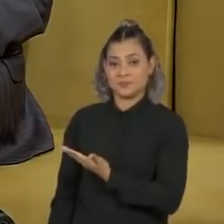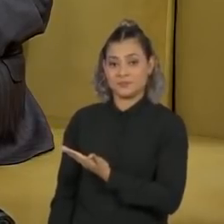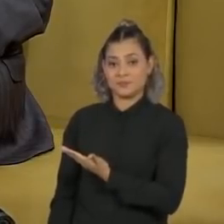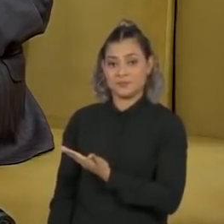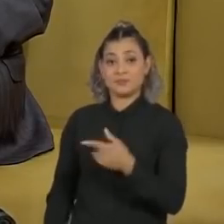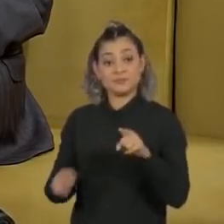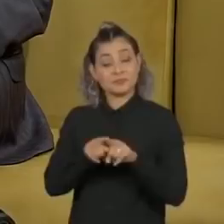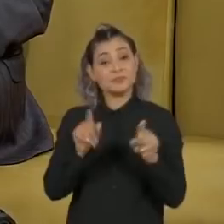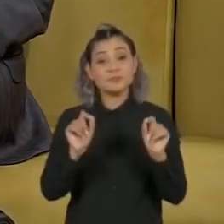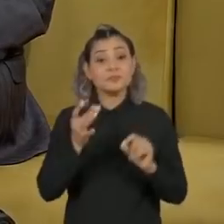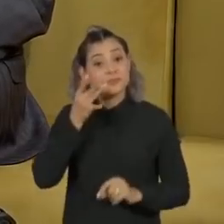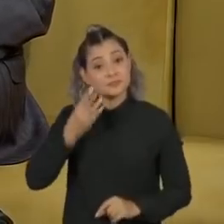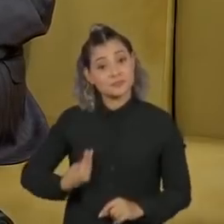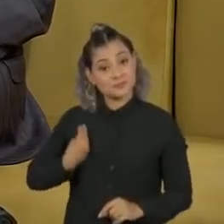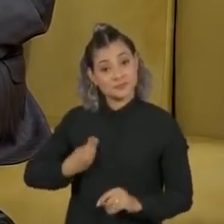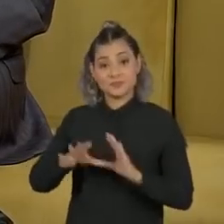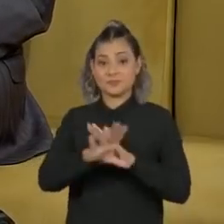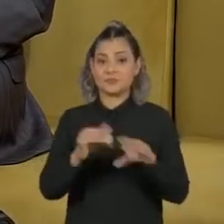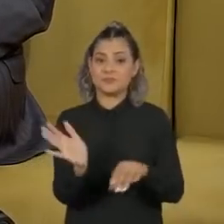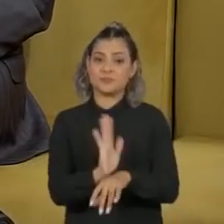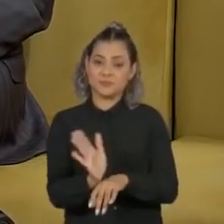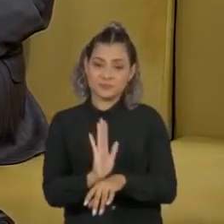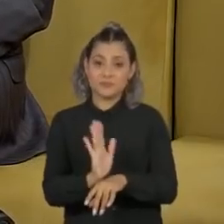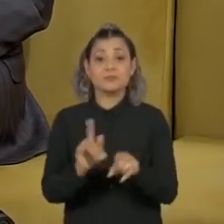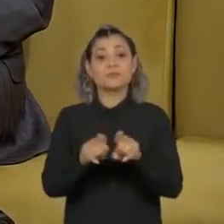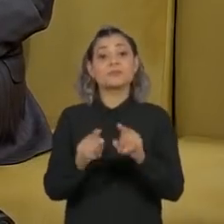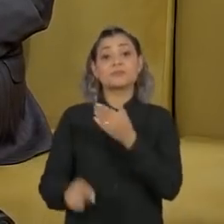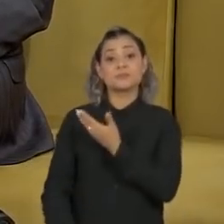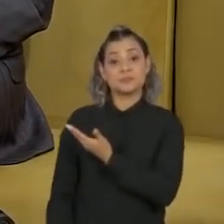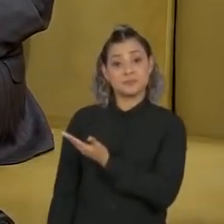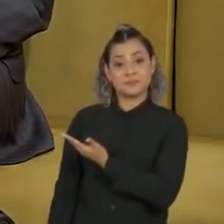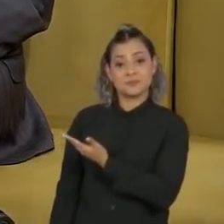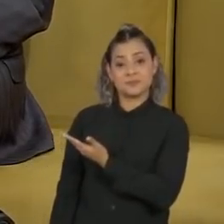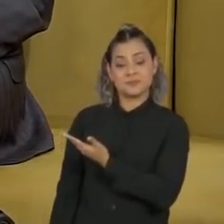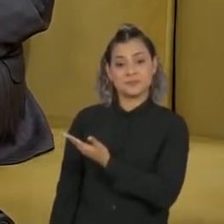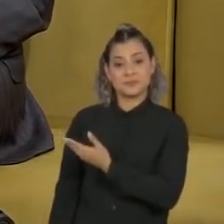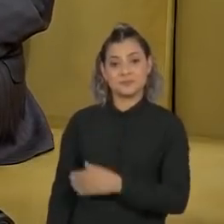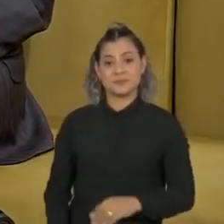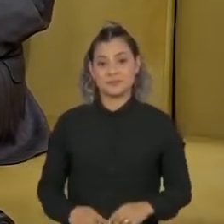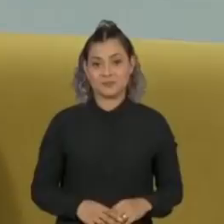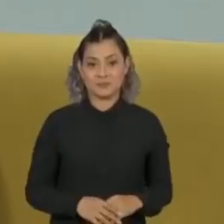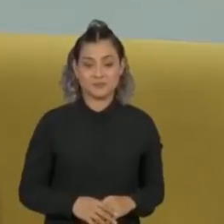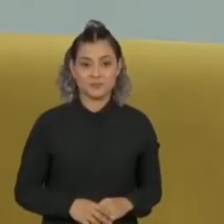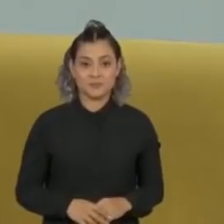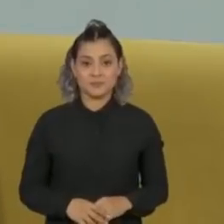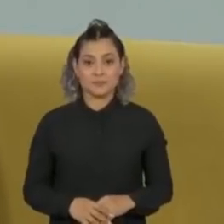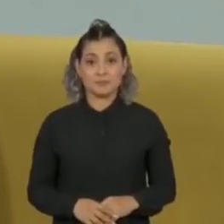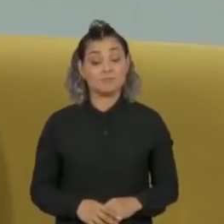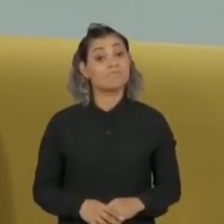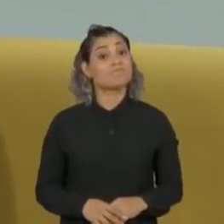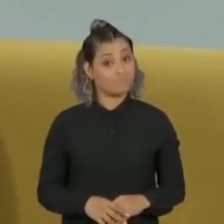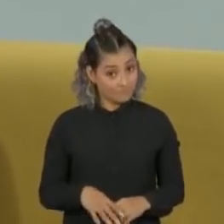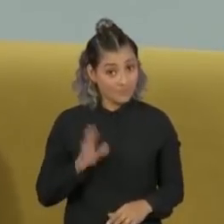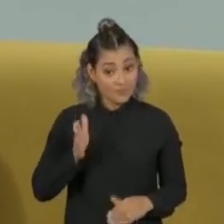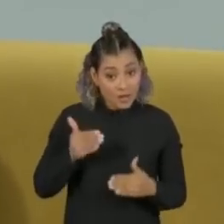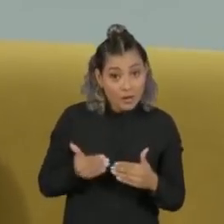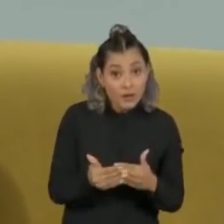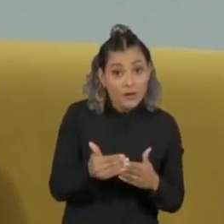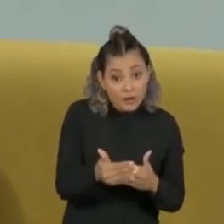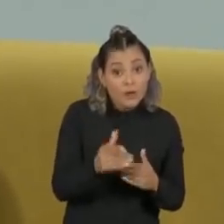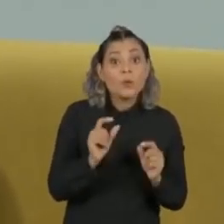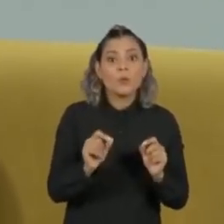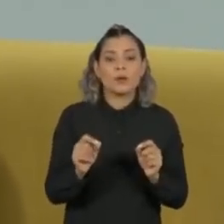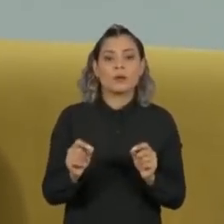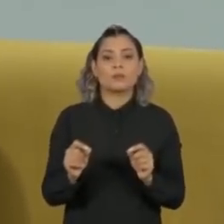@jornal_cultura e nós estamos também ao vivo pelo YouTube, na página Jornalismo TV Cultura. Está prevista para daqui a pouco